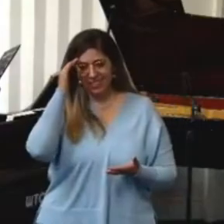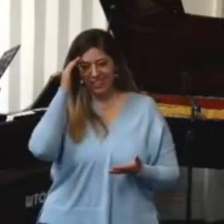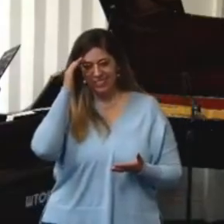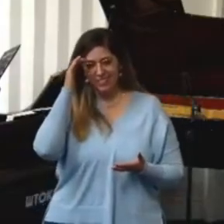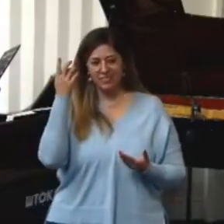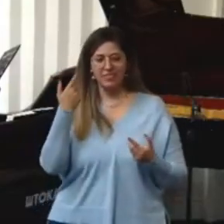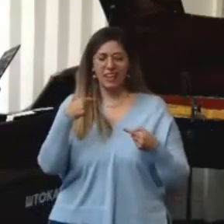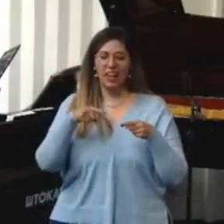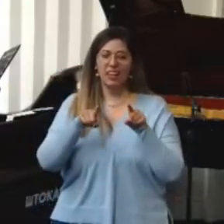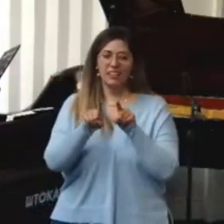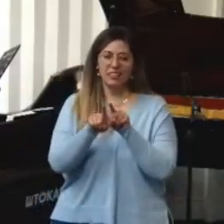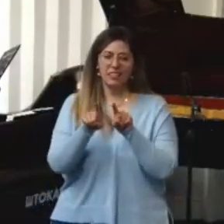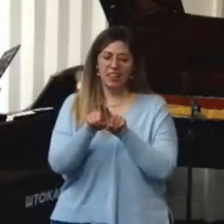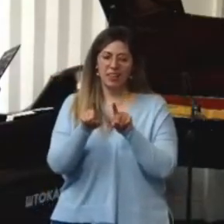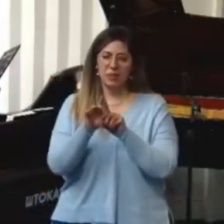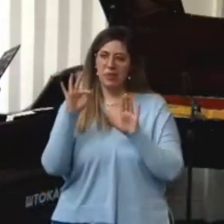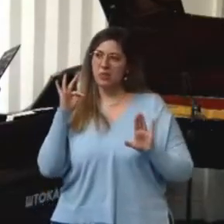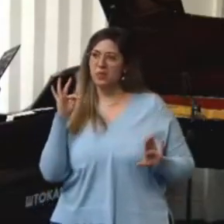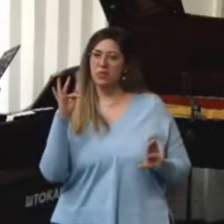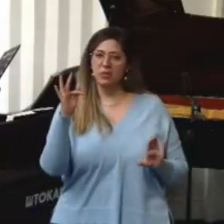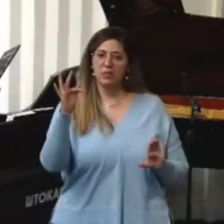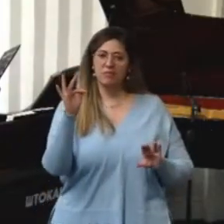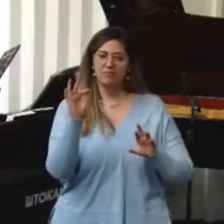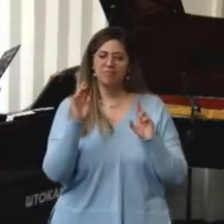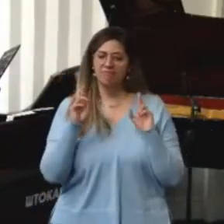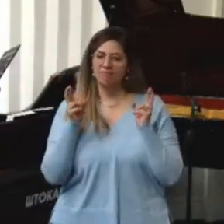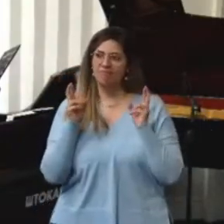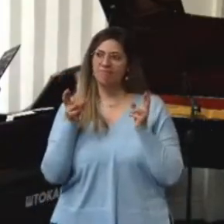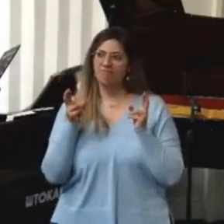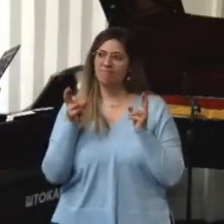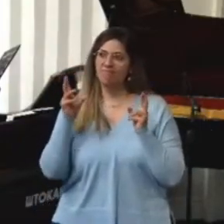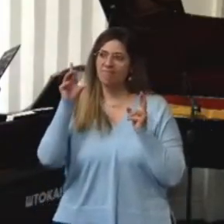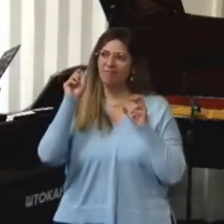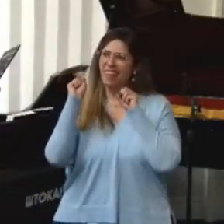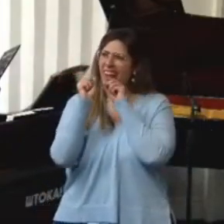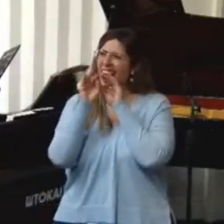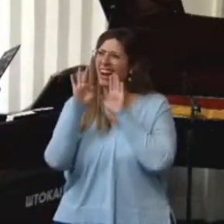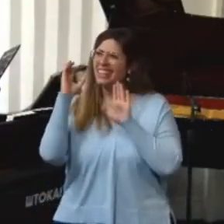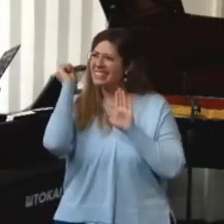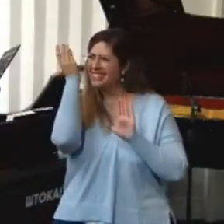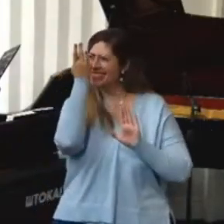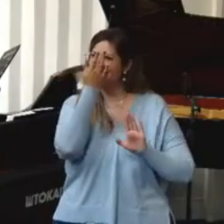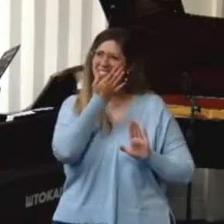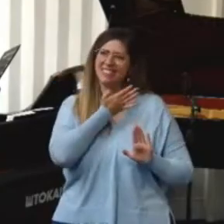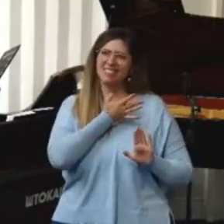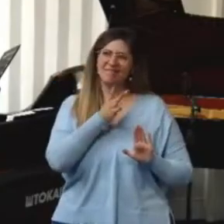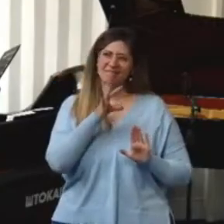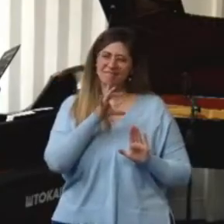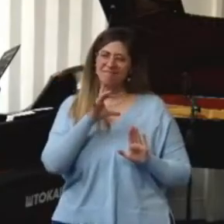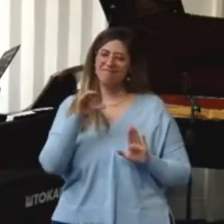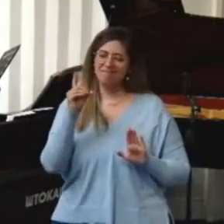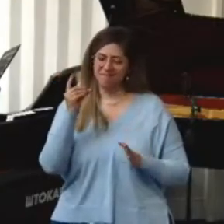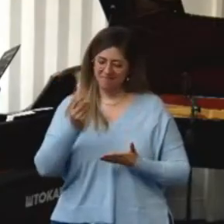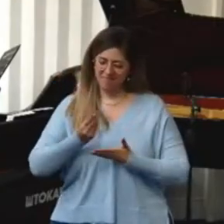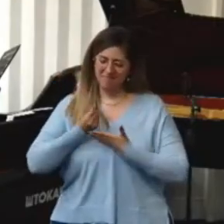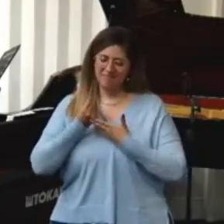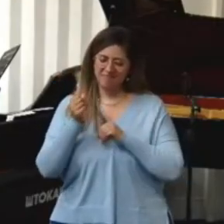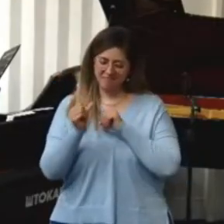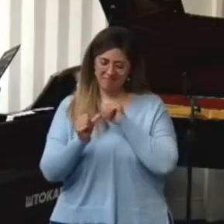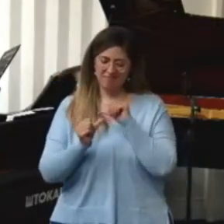talvez, esperar coisas através da graça de Deus na nossa